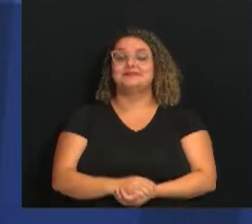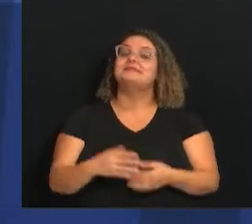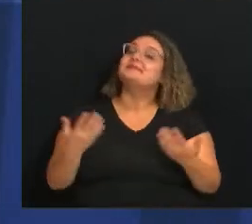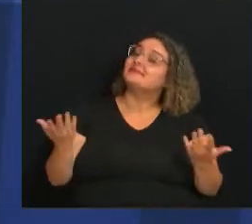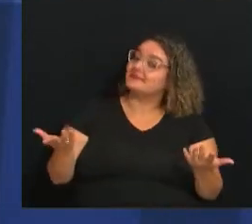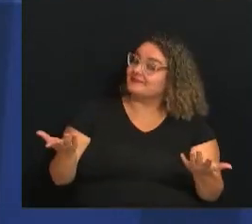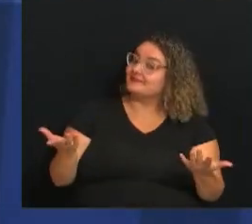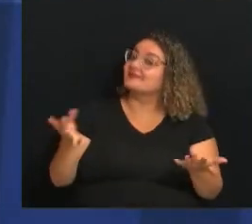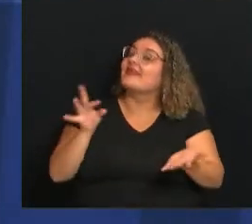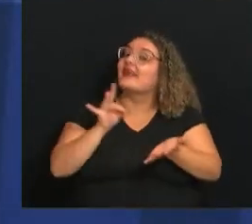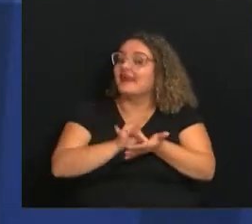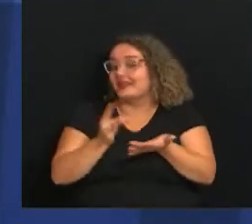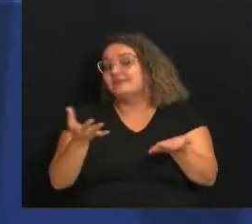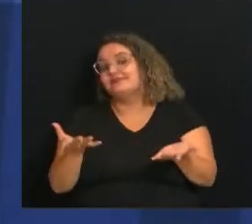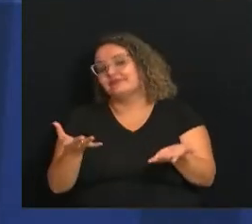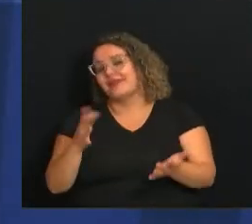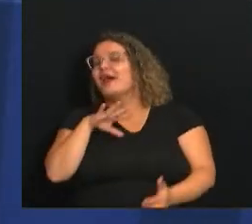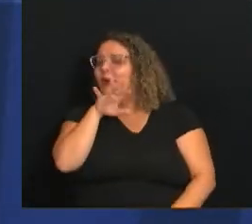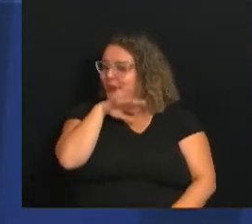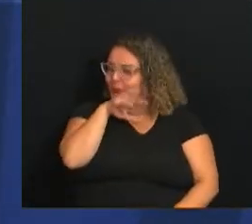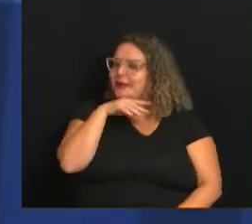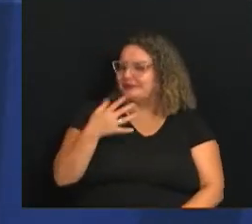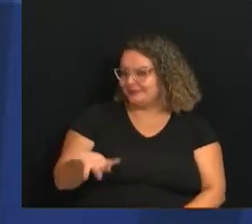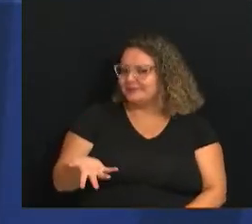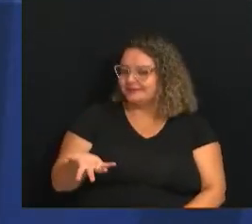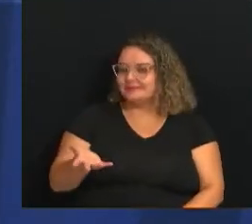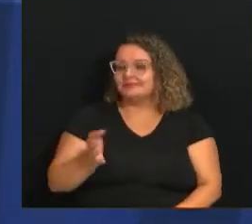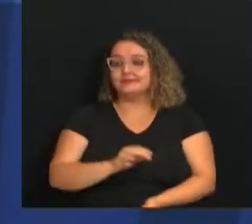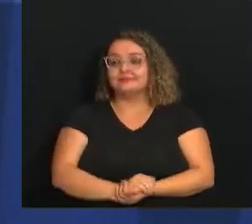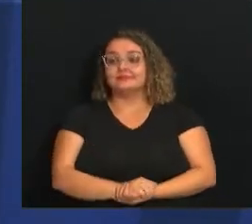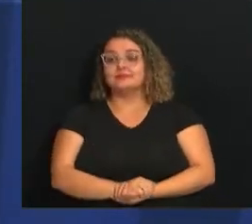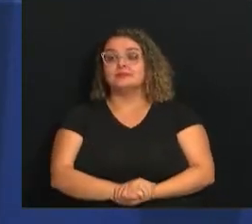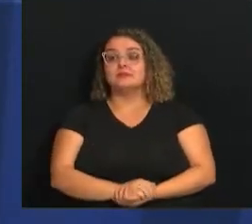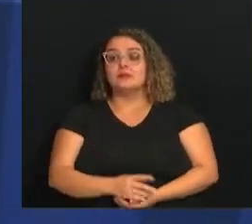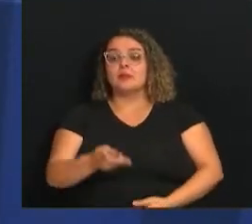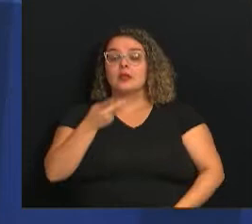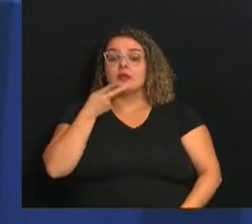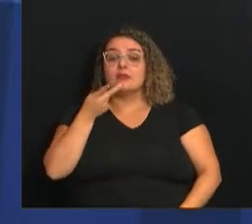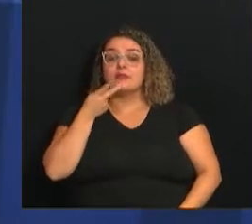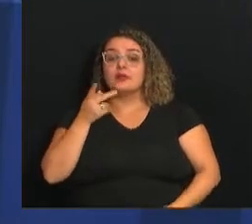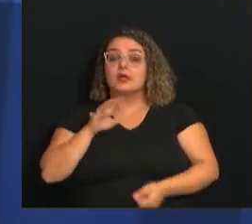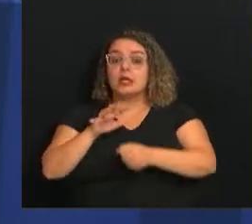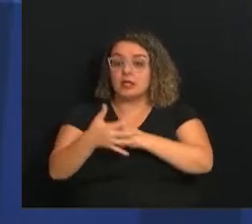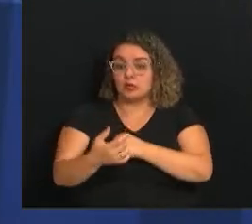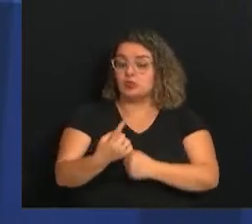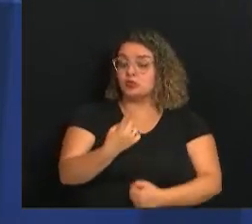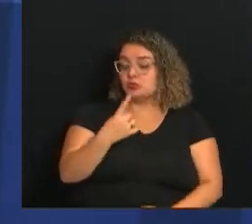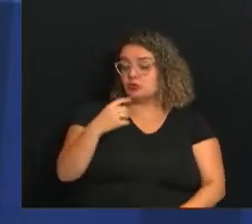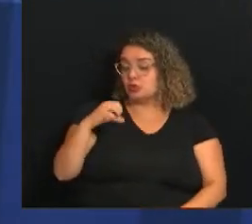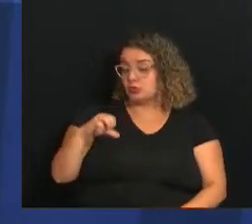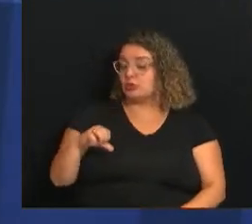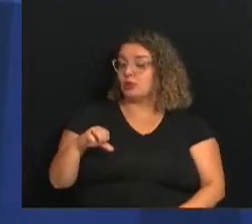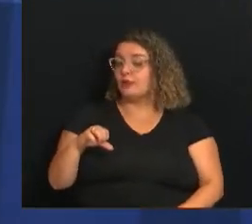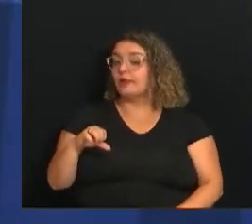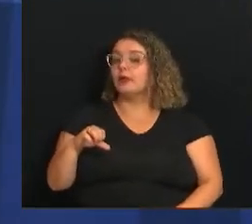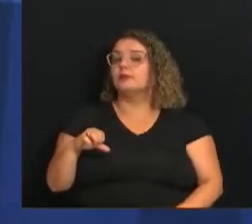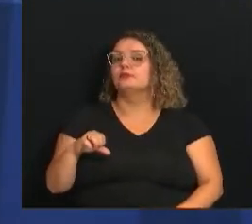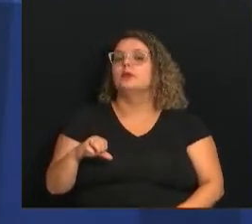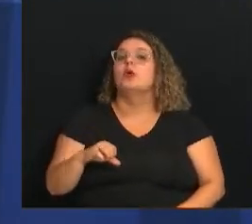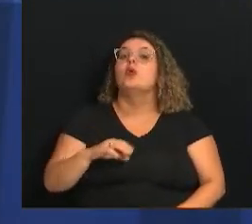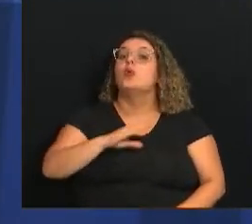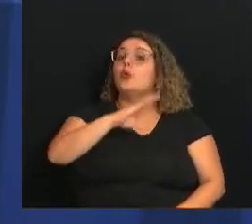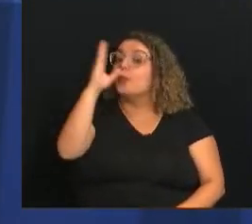Realmente é bem desagradável, né? Hora de falarmos sobre a pandemia da Covid-19. O Brasil registrou